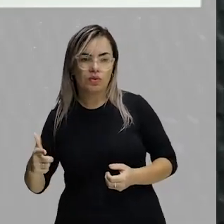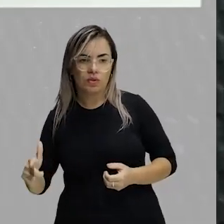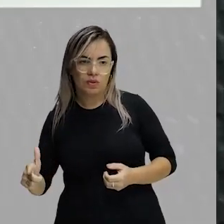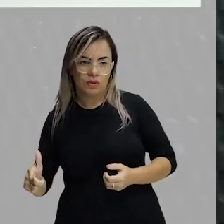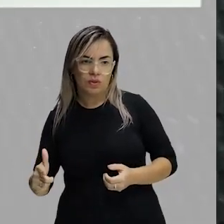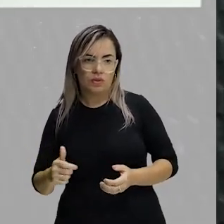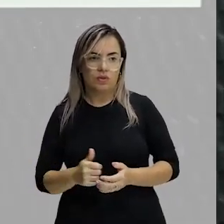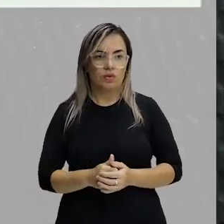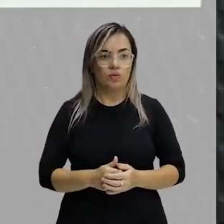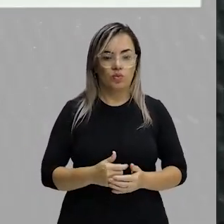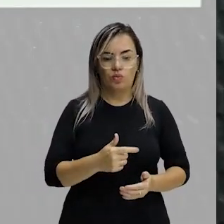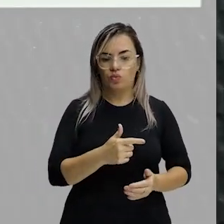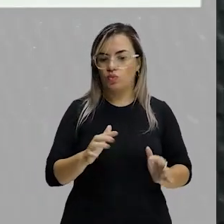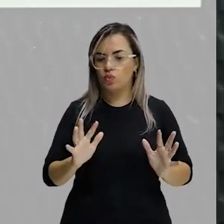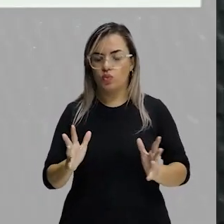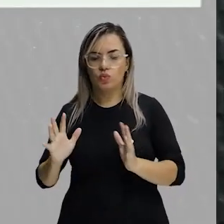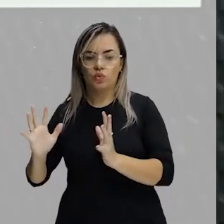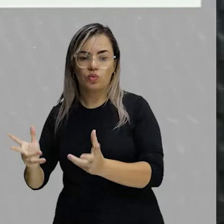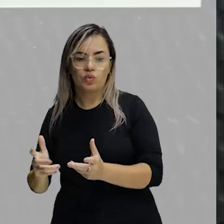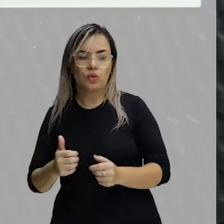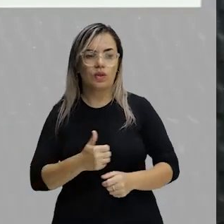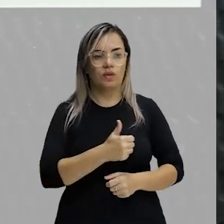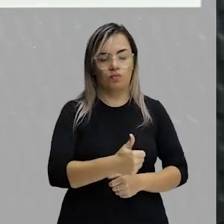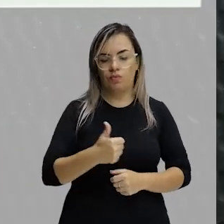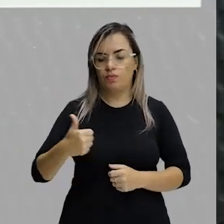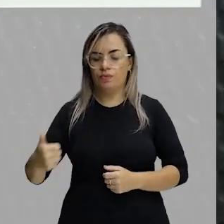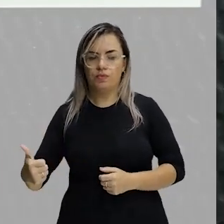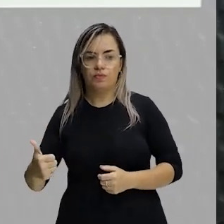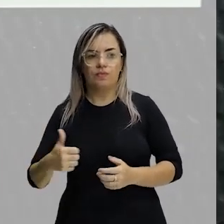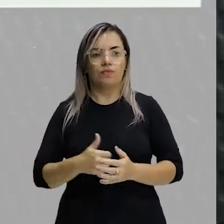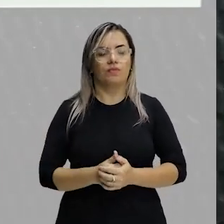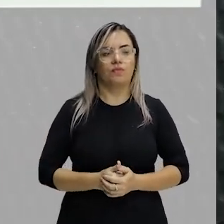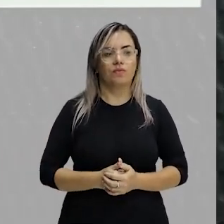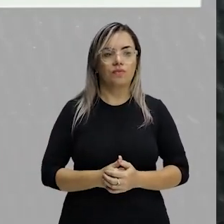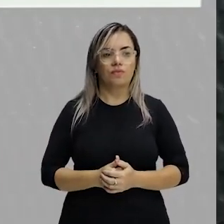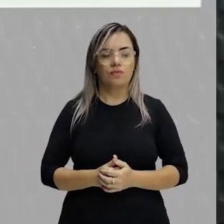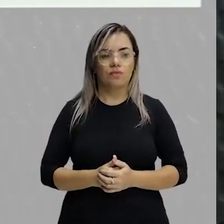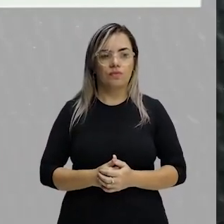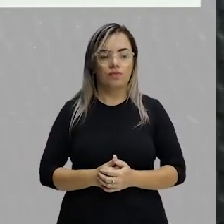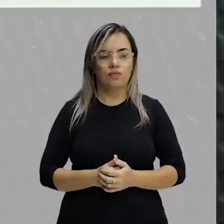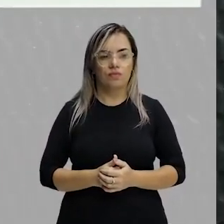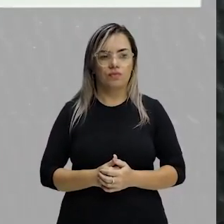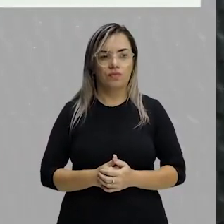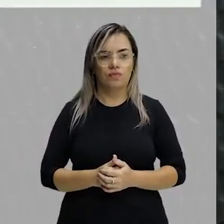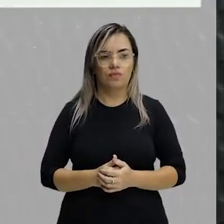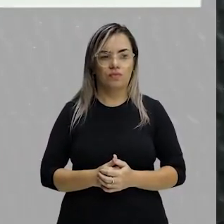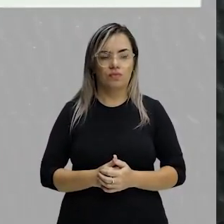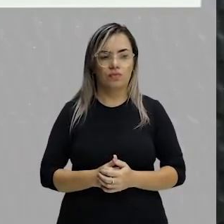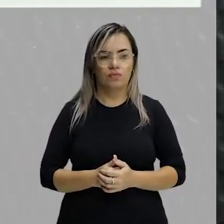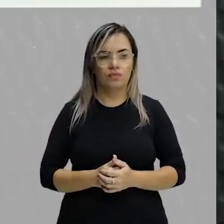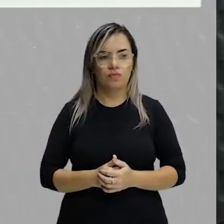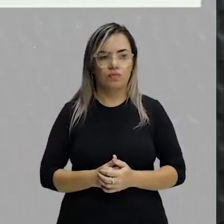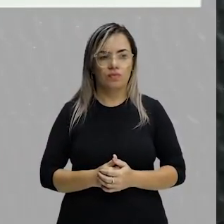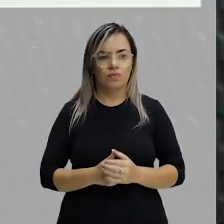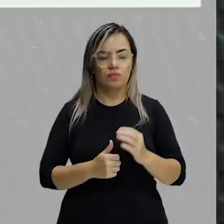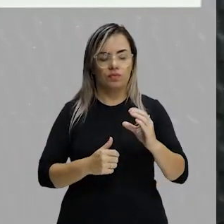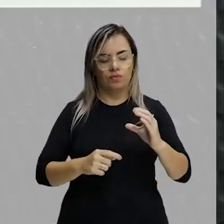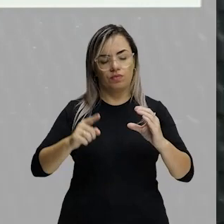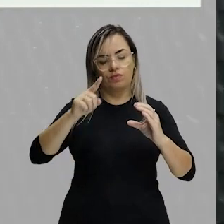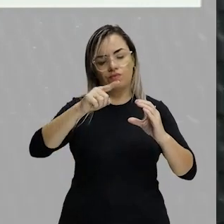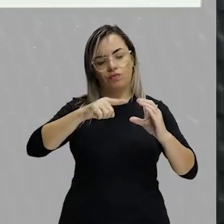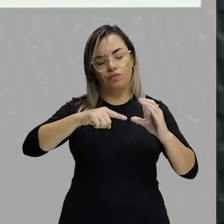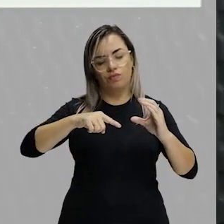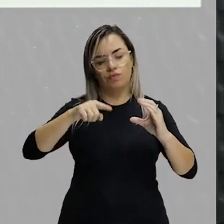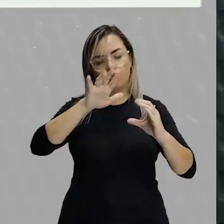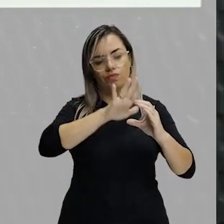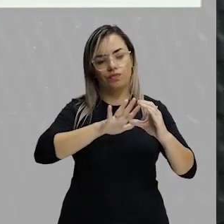Subtende-se que é 1. Tá? Então, o que acontece? Quais são as coordenadas do centro?